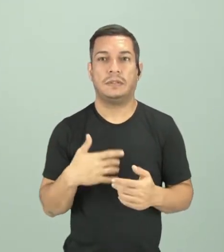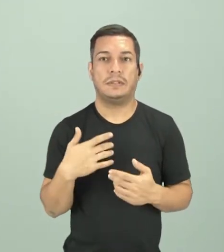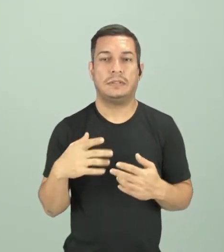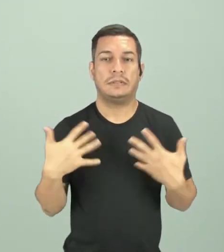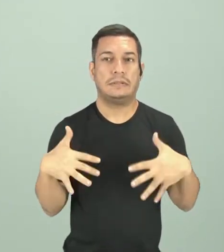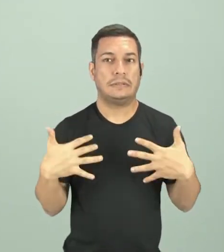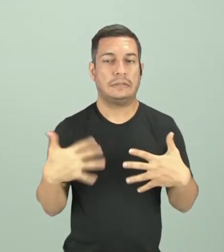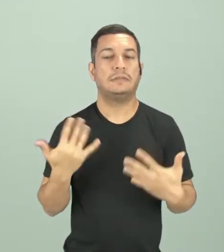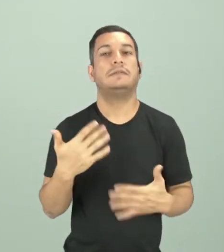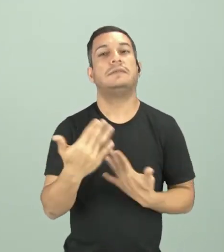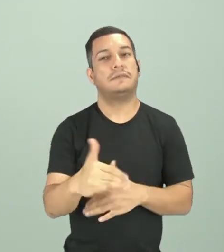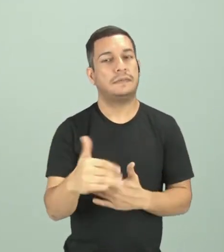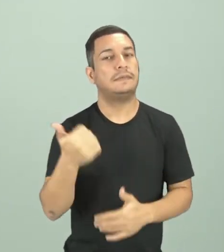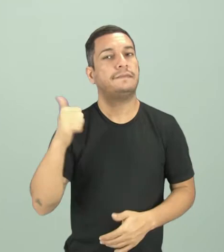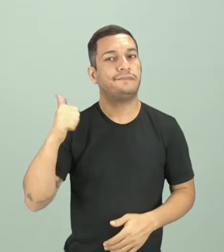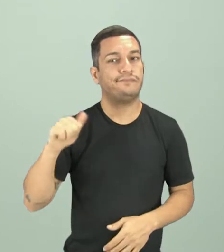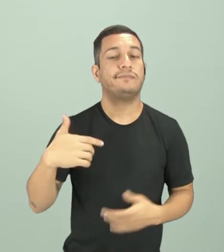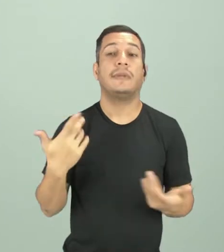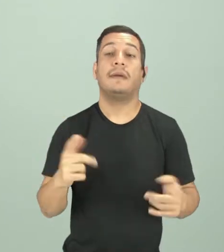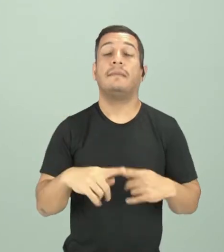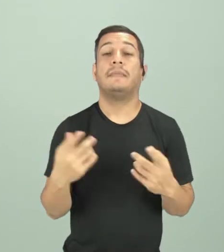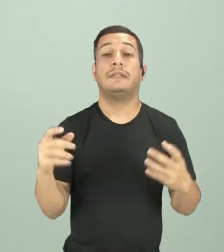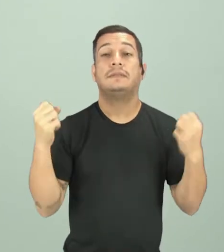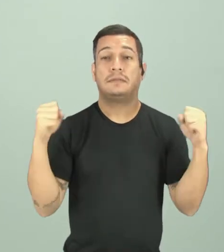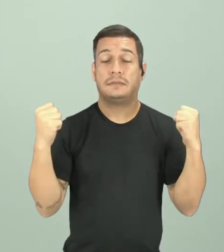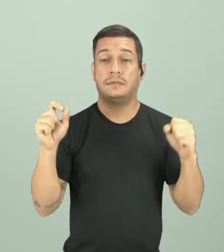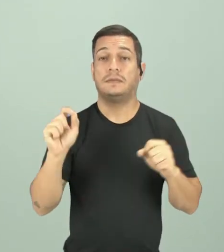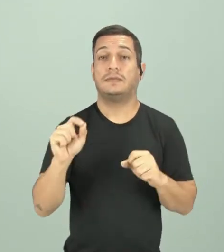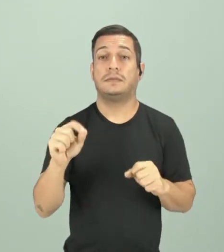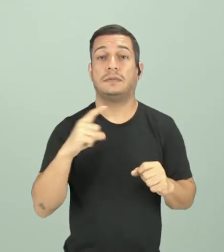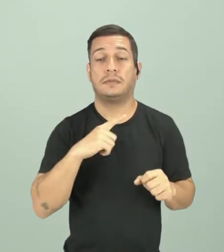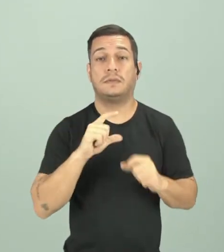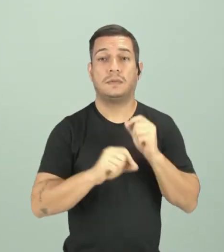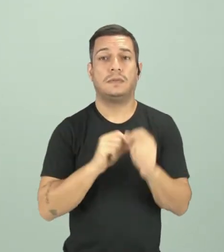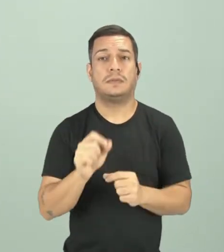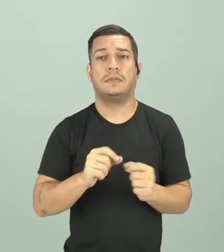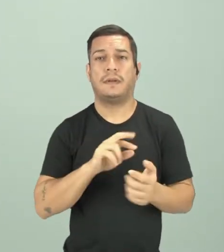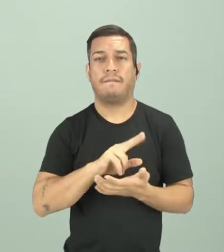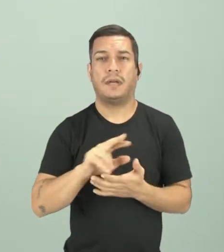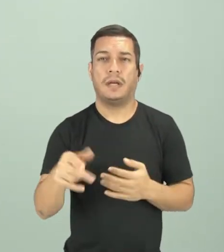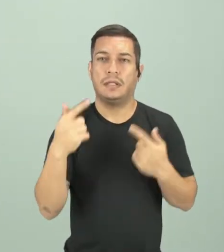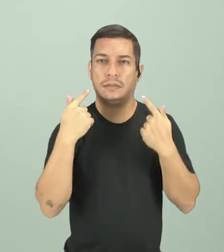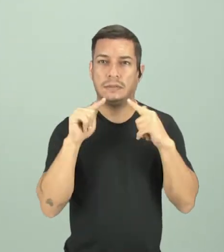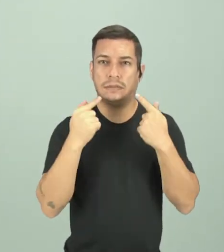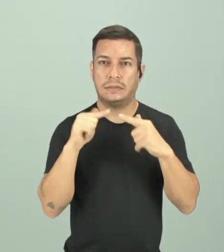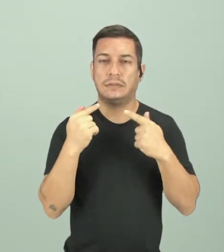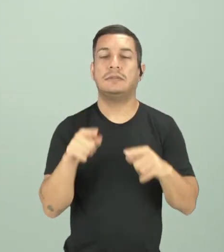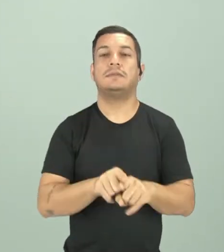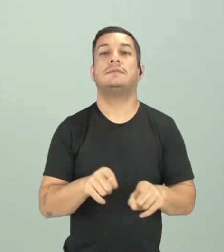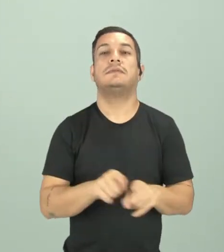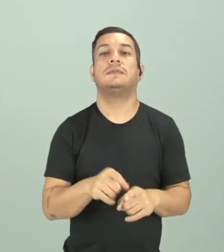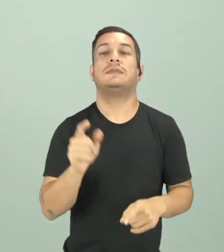tudo mais. Mas diante disso, a educação física recebeu inúmeras críticas e nesse